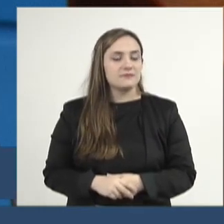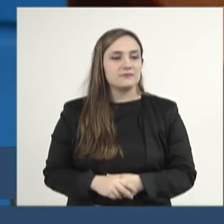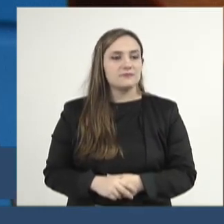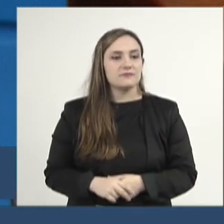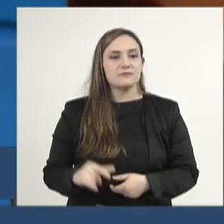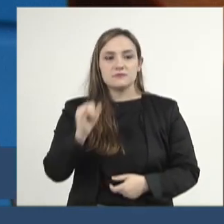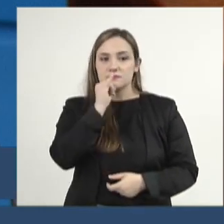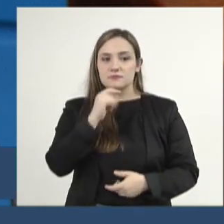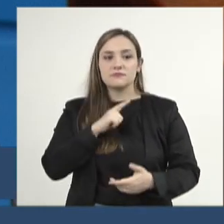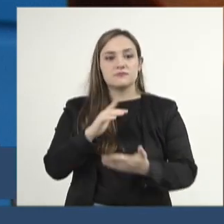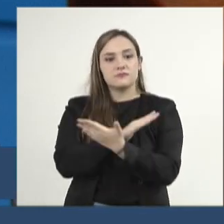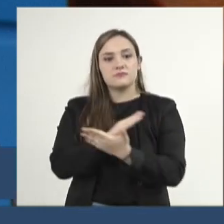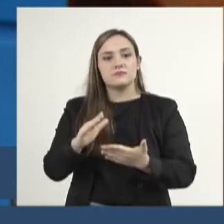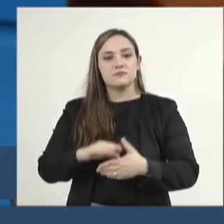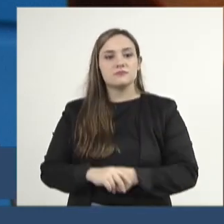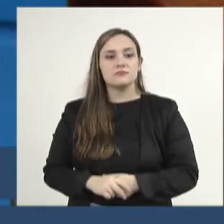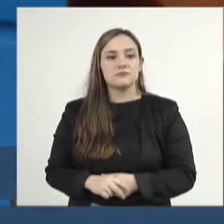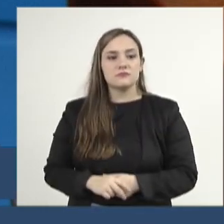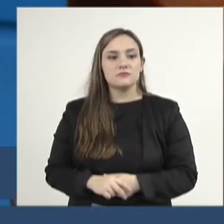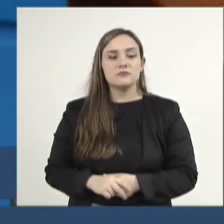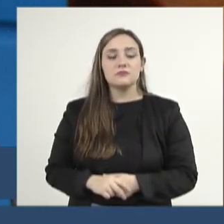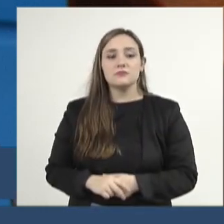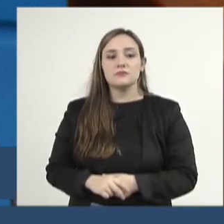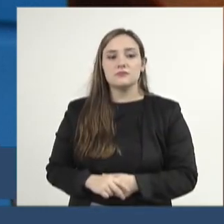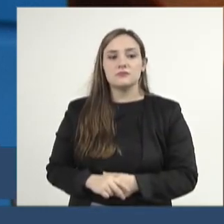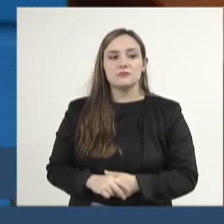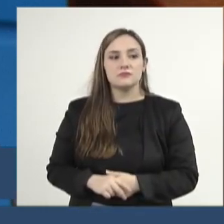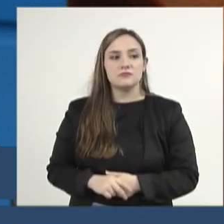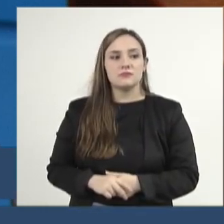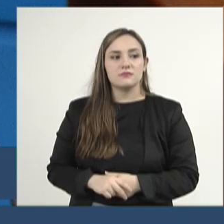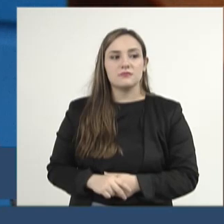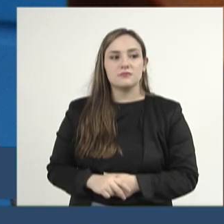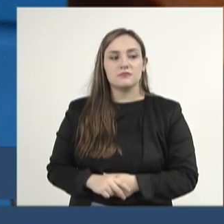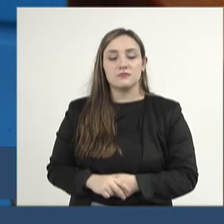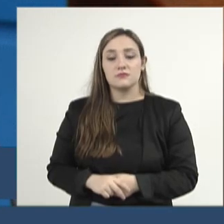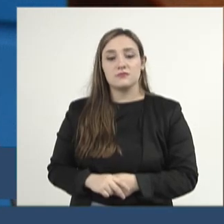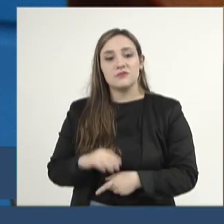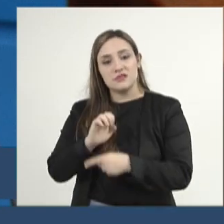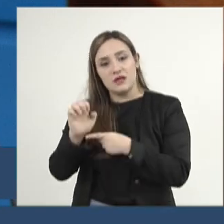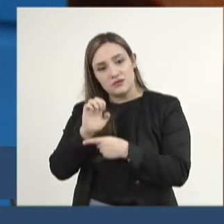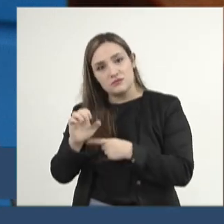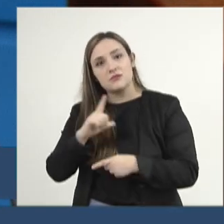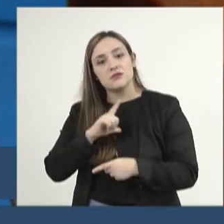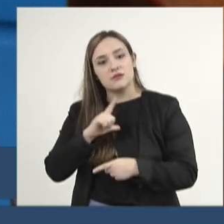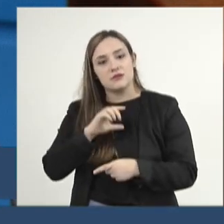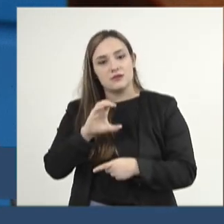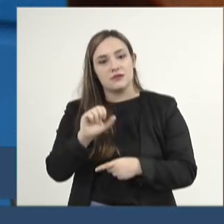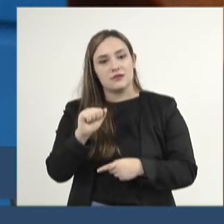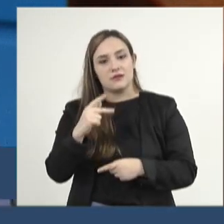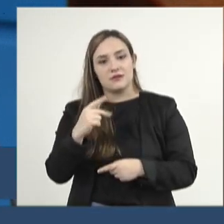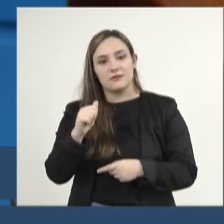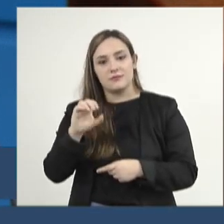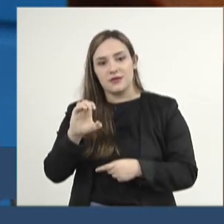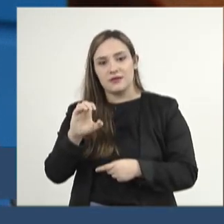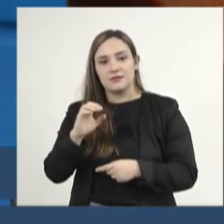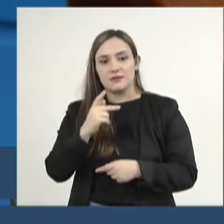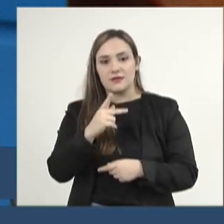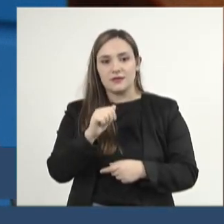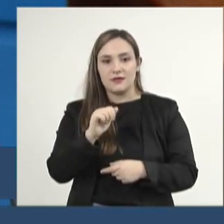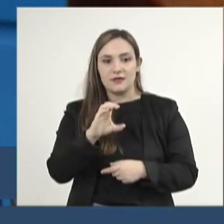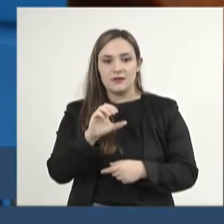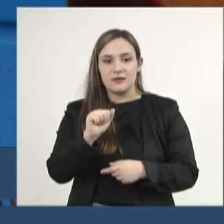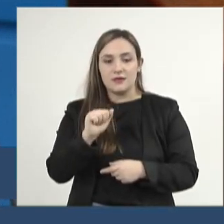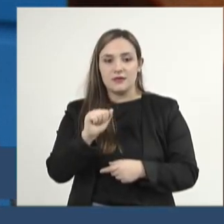do Sul, já possuem CAPAG-A, podem se dar ao luxo que poucos estados